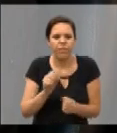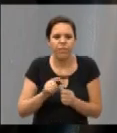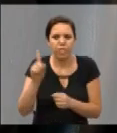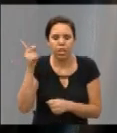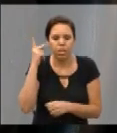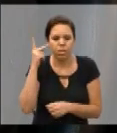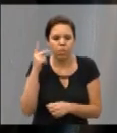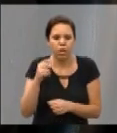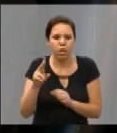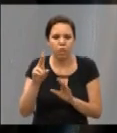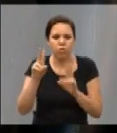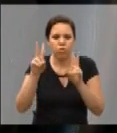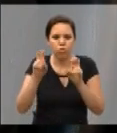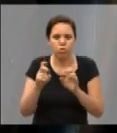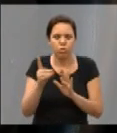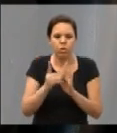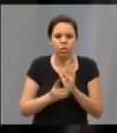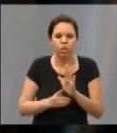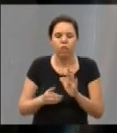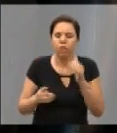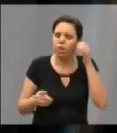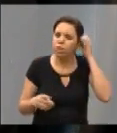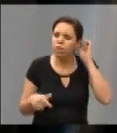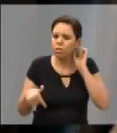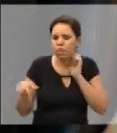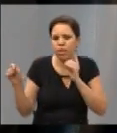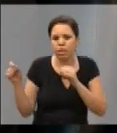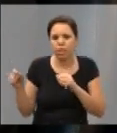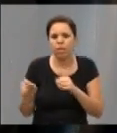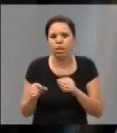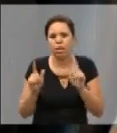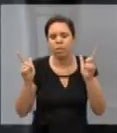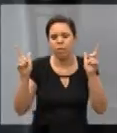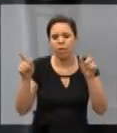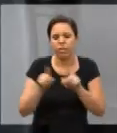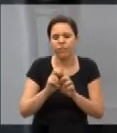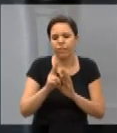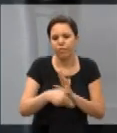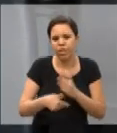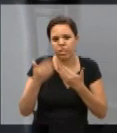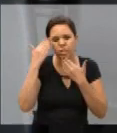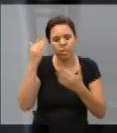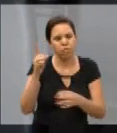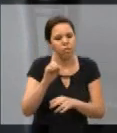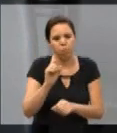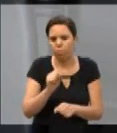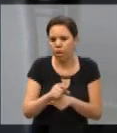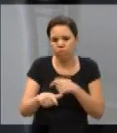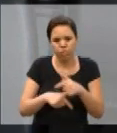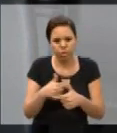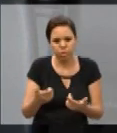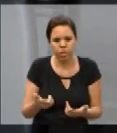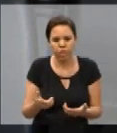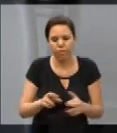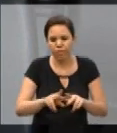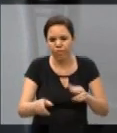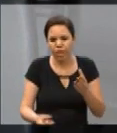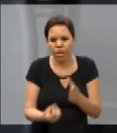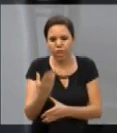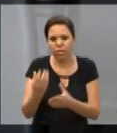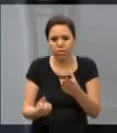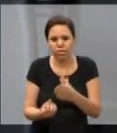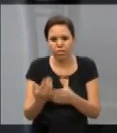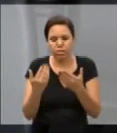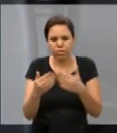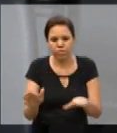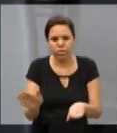os anos 70, nas discotecas. E assim, vários projetos. Graças a Deus eu não paro de trabalhar. E tem filmes para estrear.